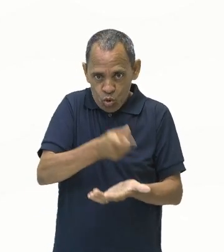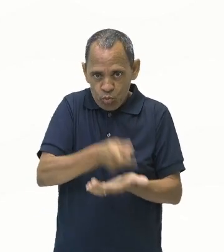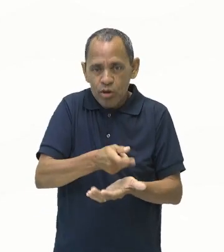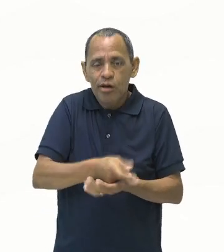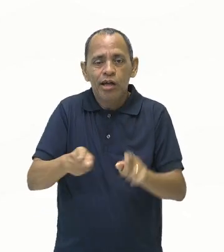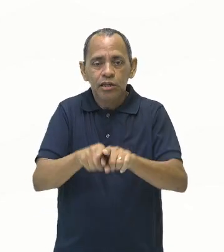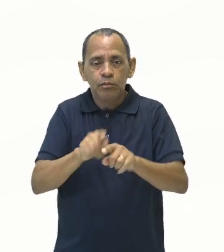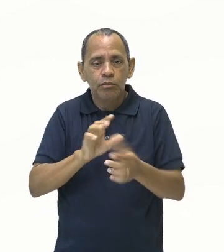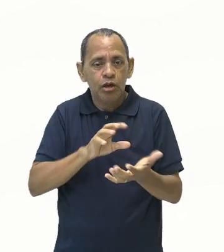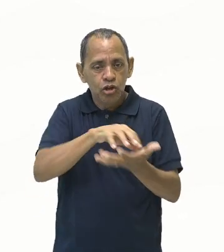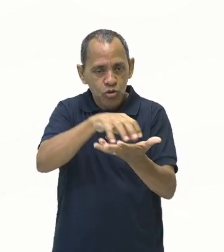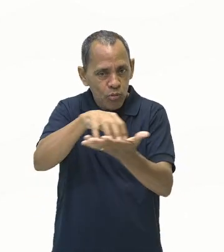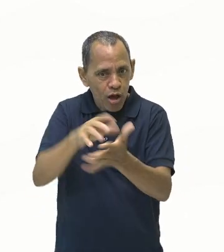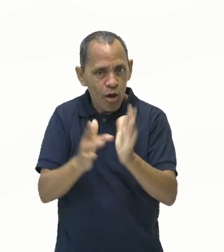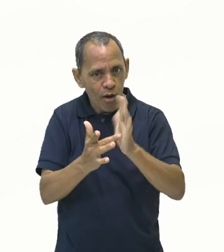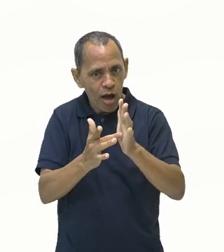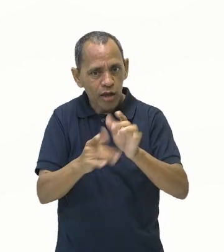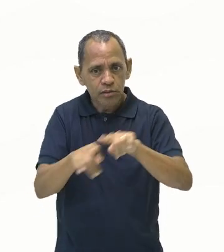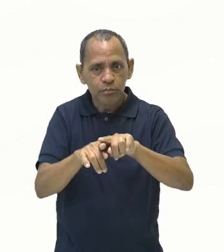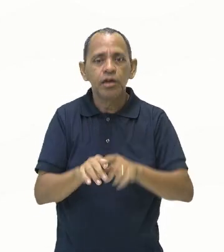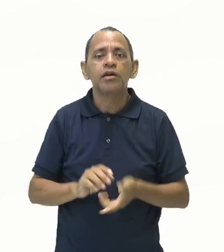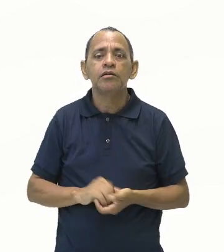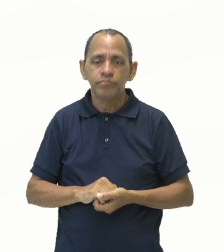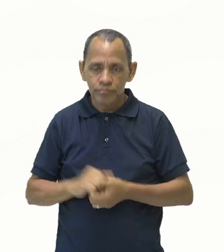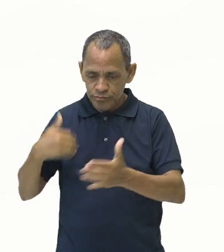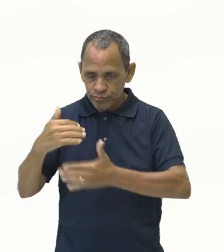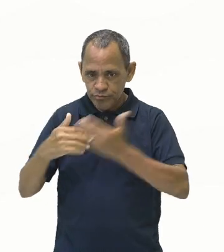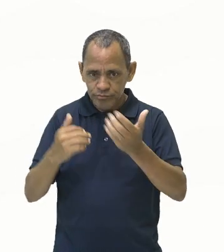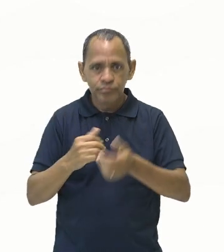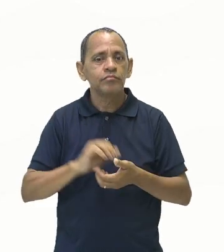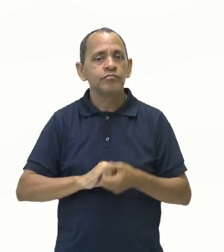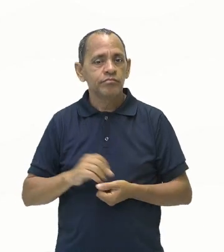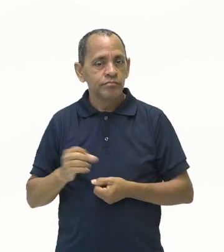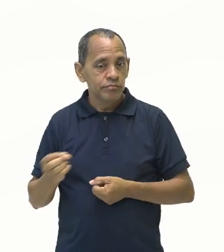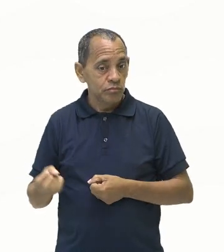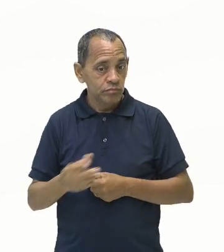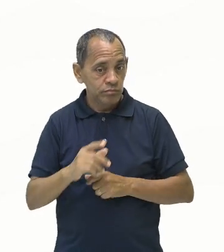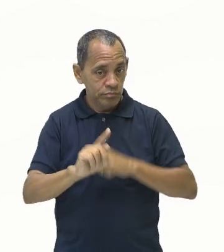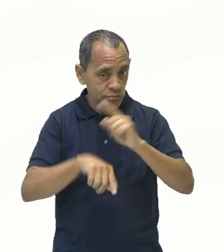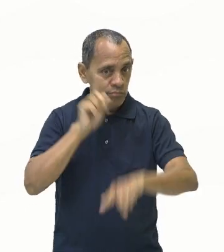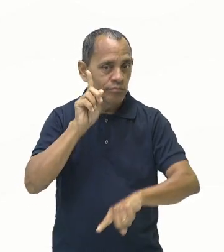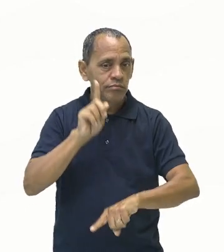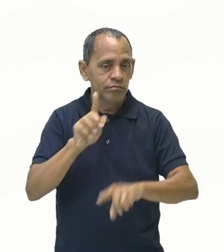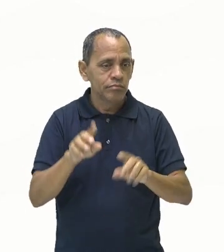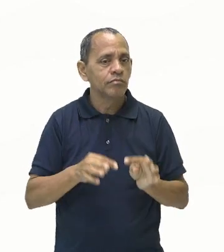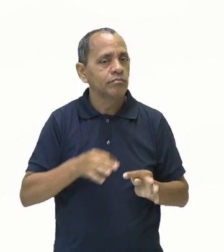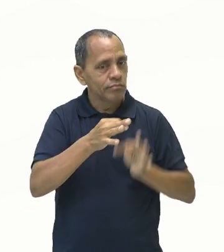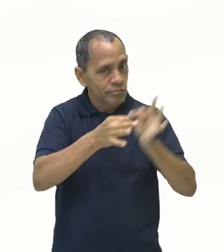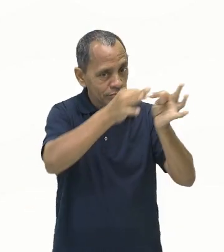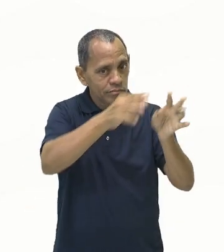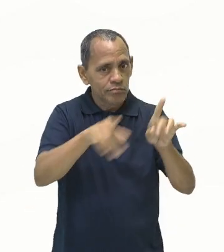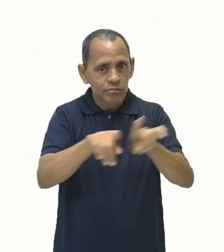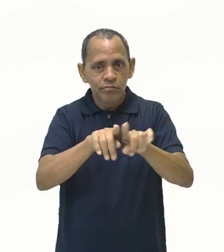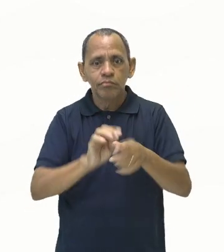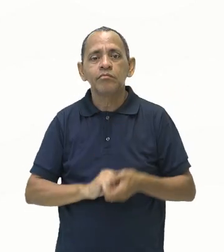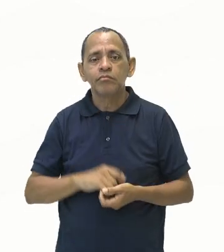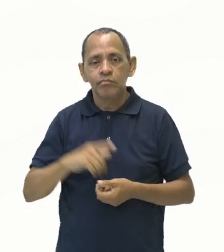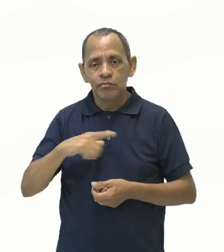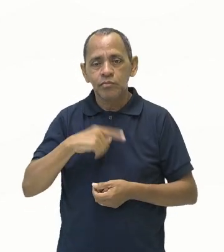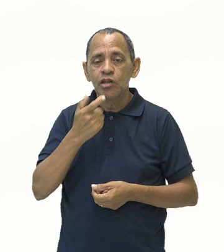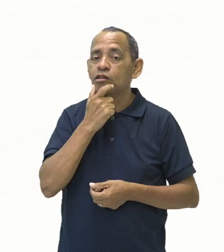de novas tecnologias. Além disso, a Inglaterra ela possuía recursos